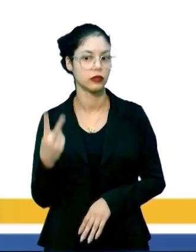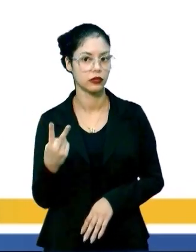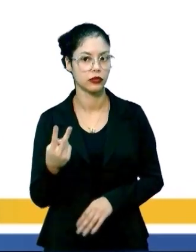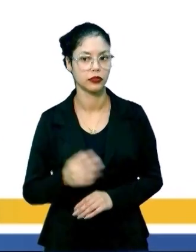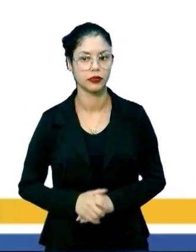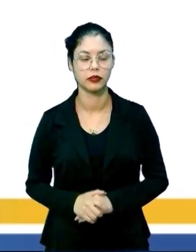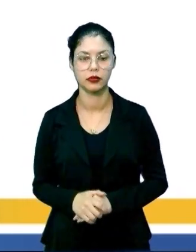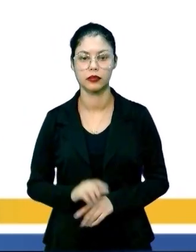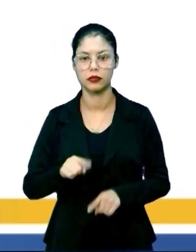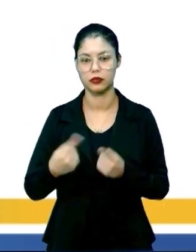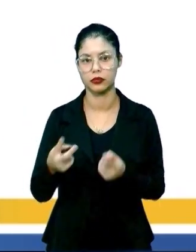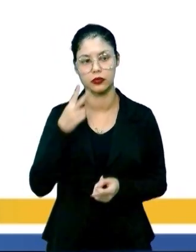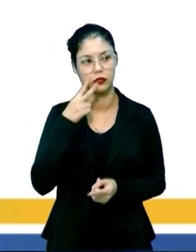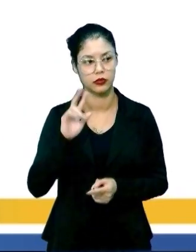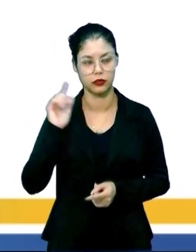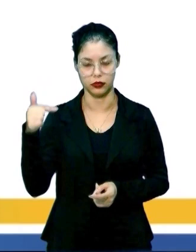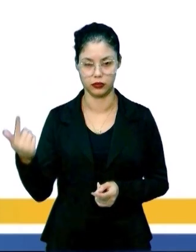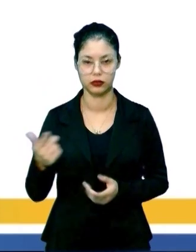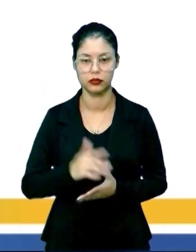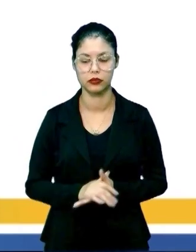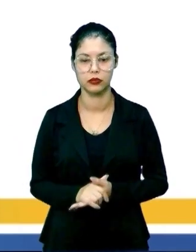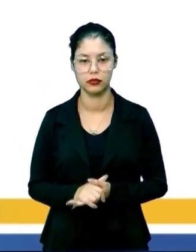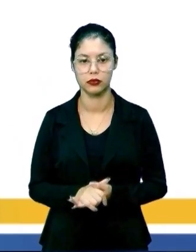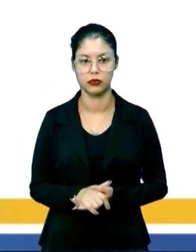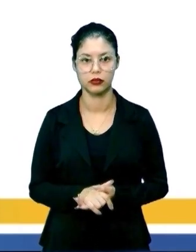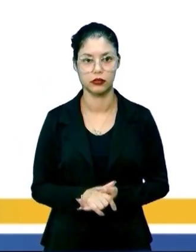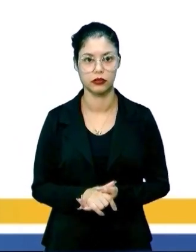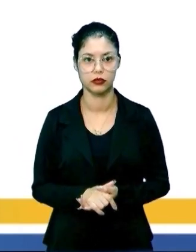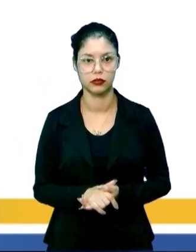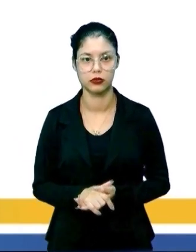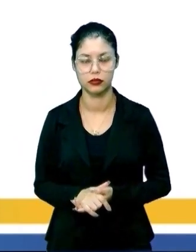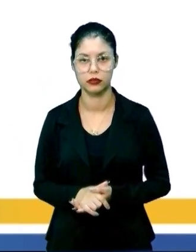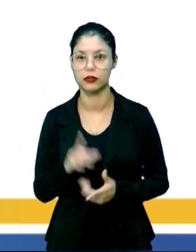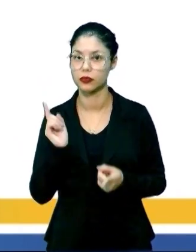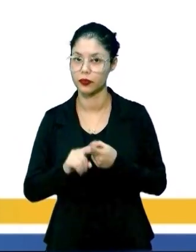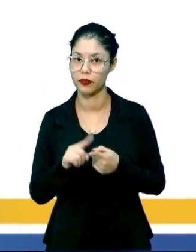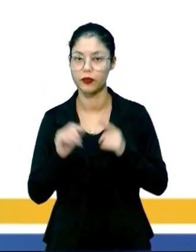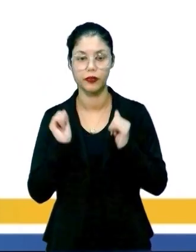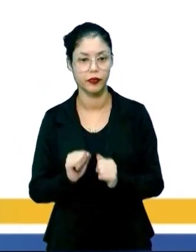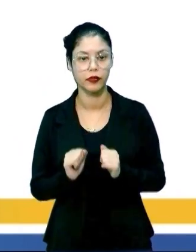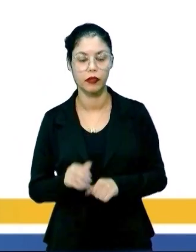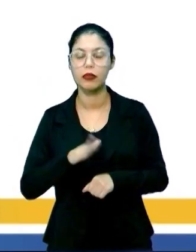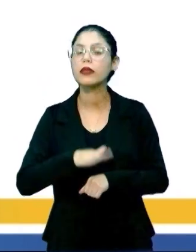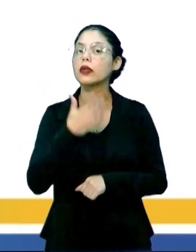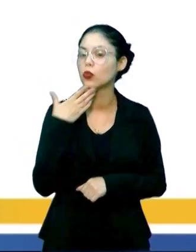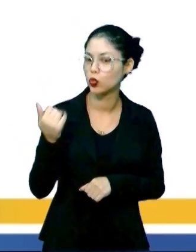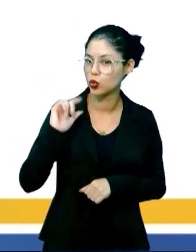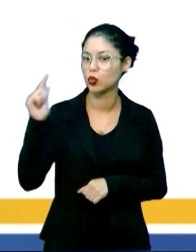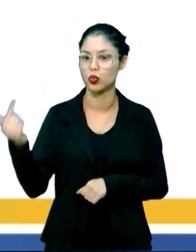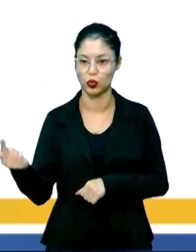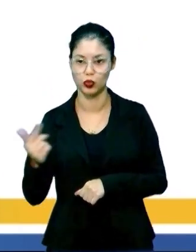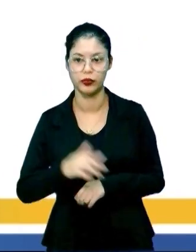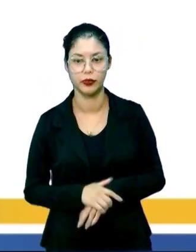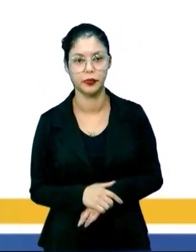2, mas vamos ver as demais opções, porque pode ter uma mais